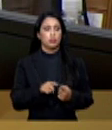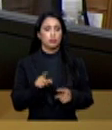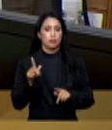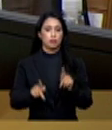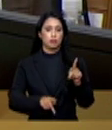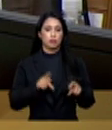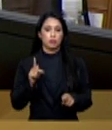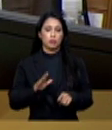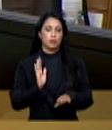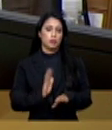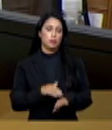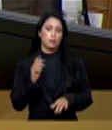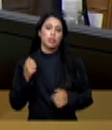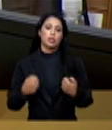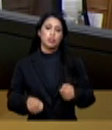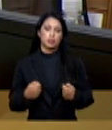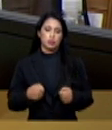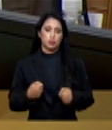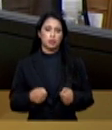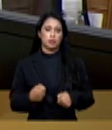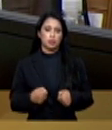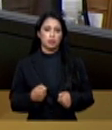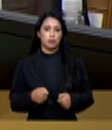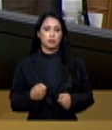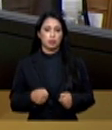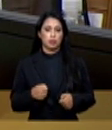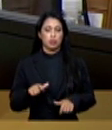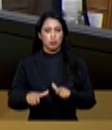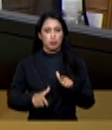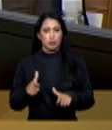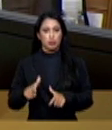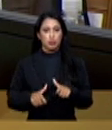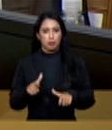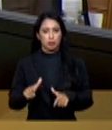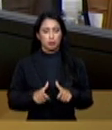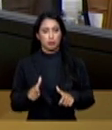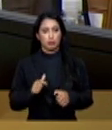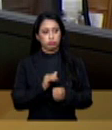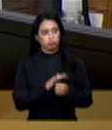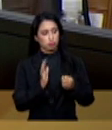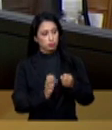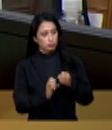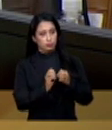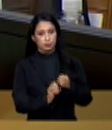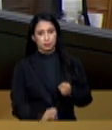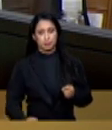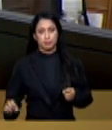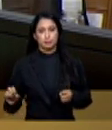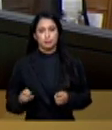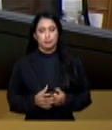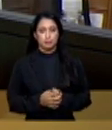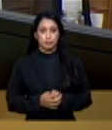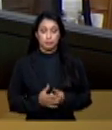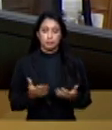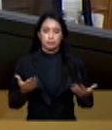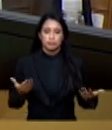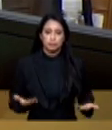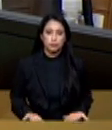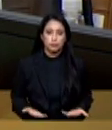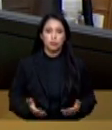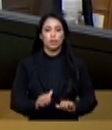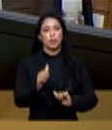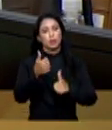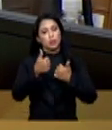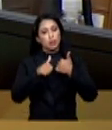mais necessitada da prestação do serviço público de saneamento básico portanto